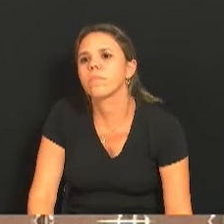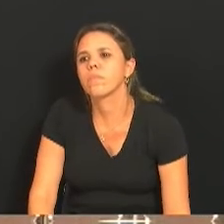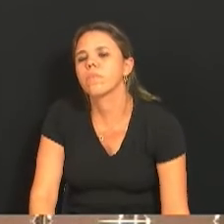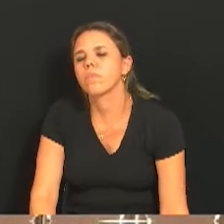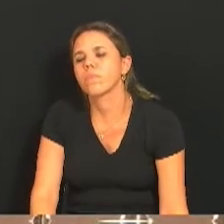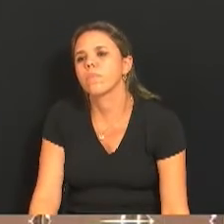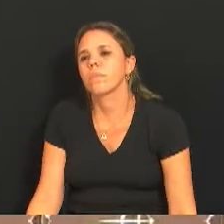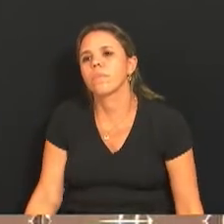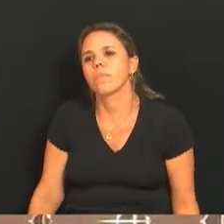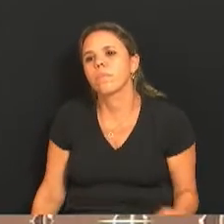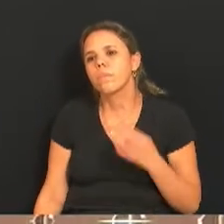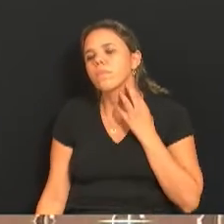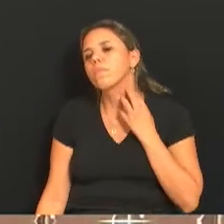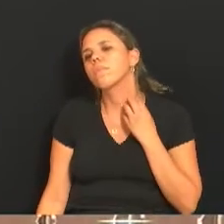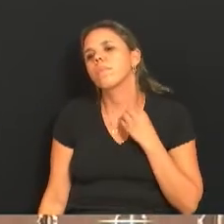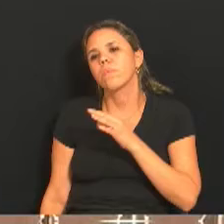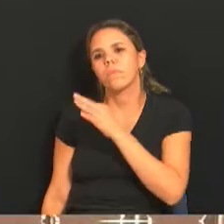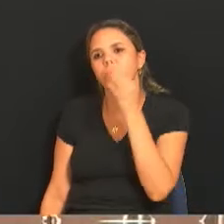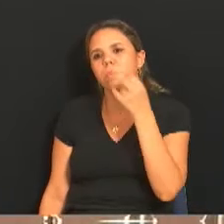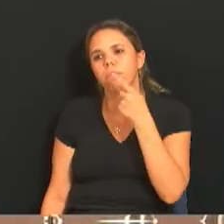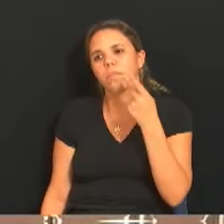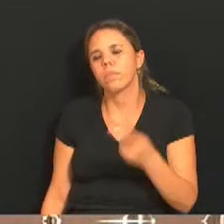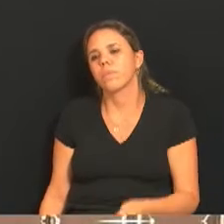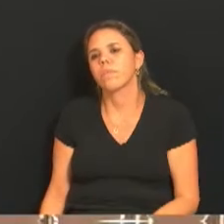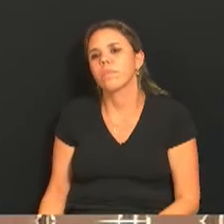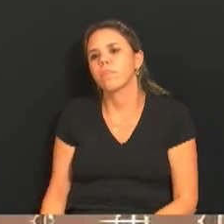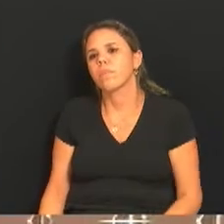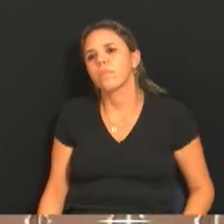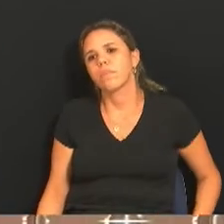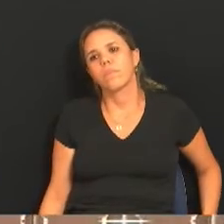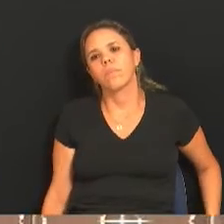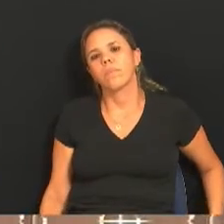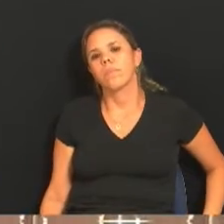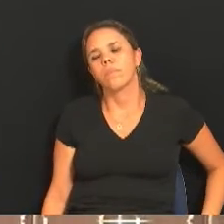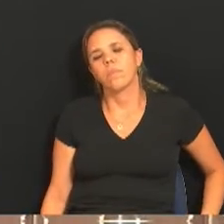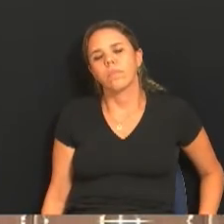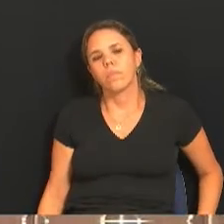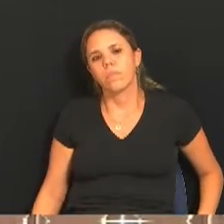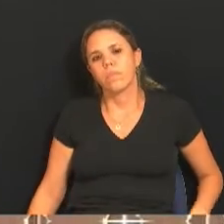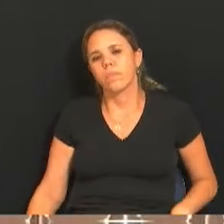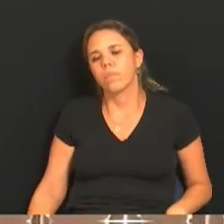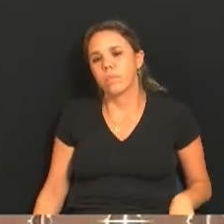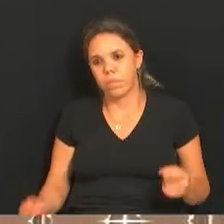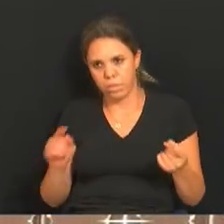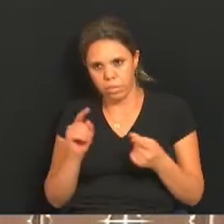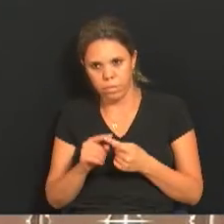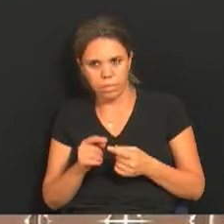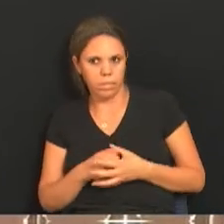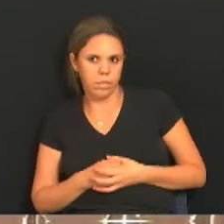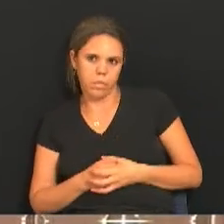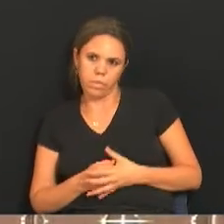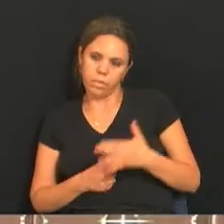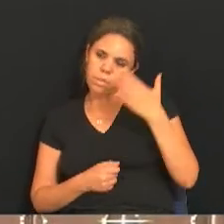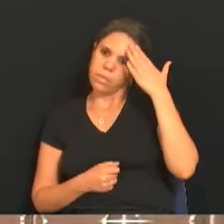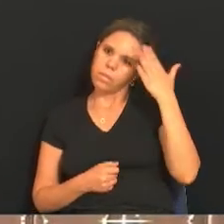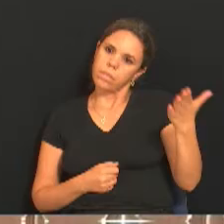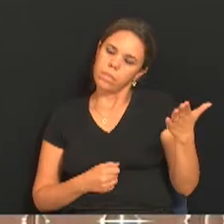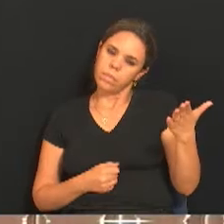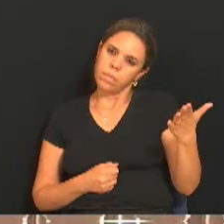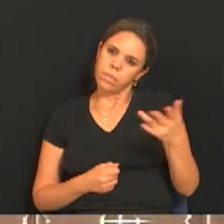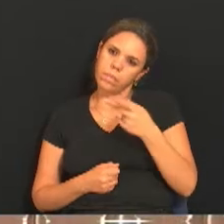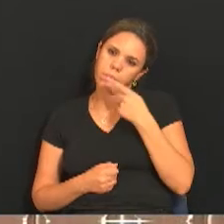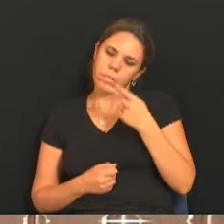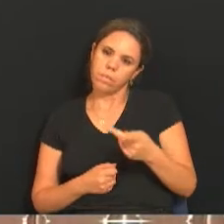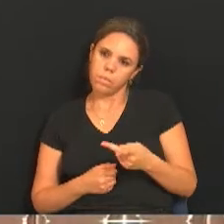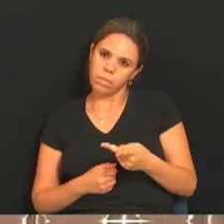Paula, você falou muito bem, não falou muito, não. Falou, foi muito objetivo até, e agradeço pela sua fala, a forma